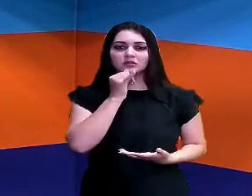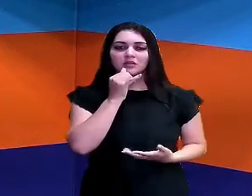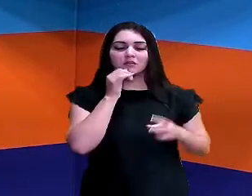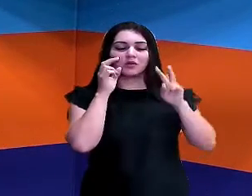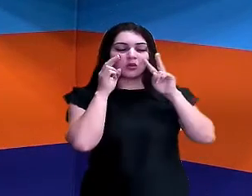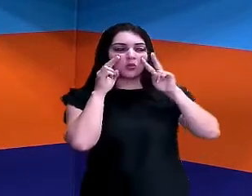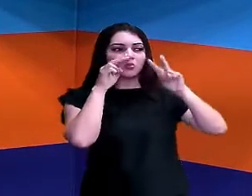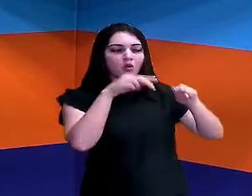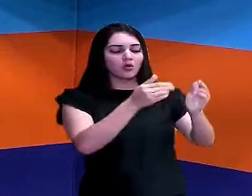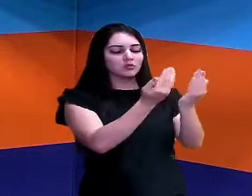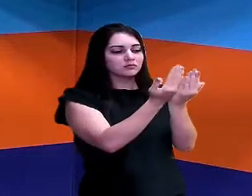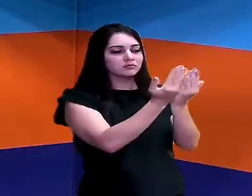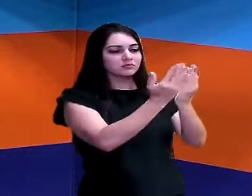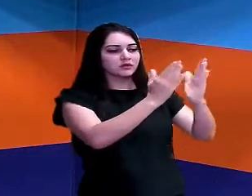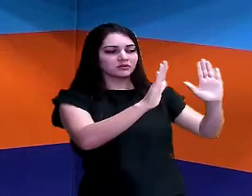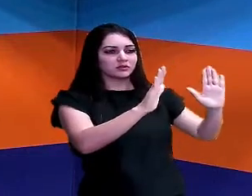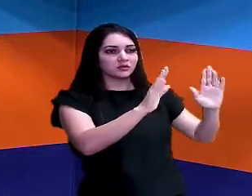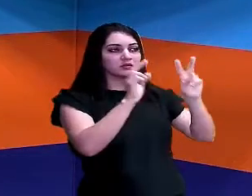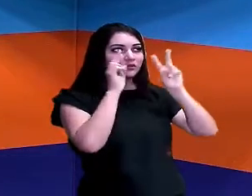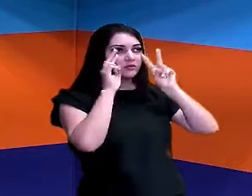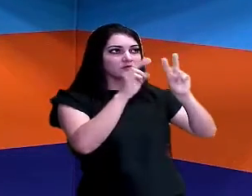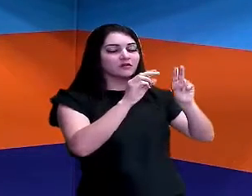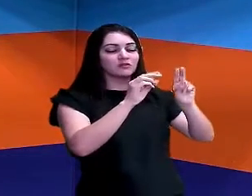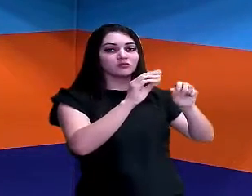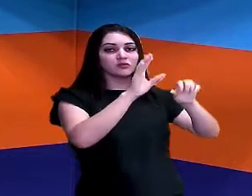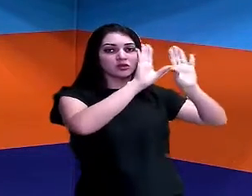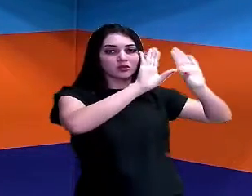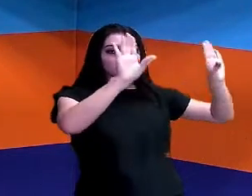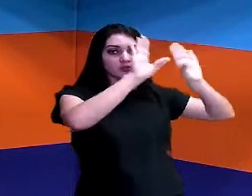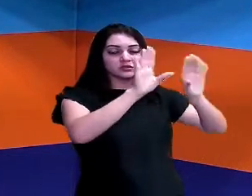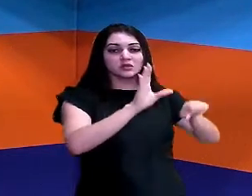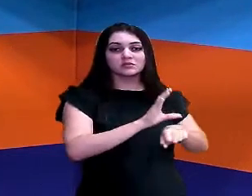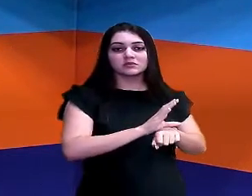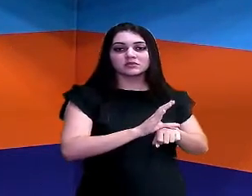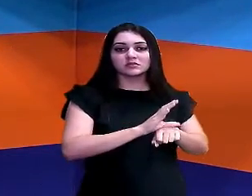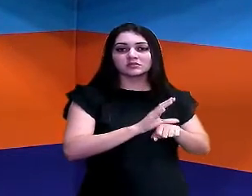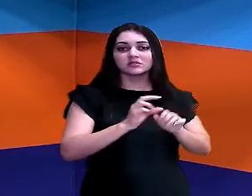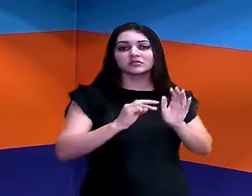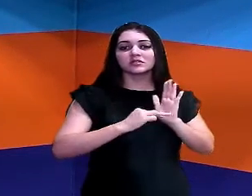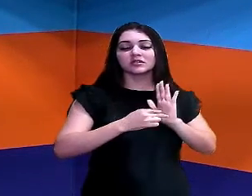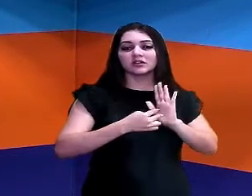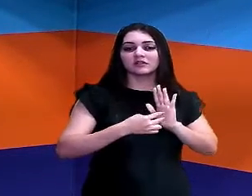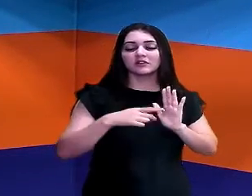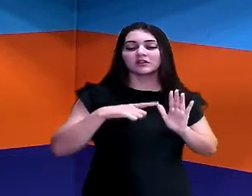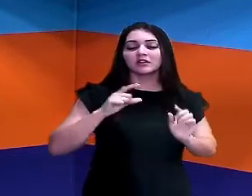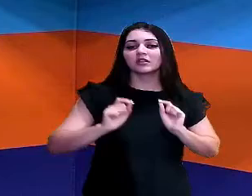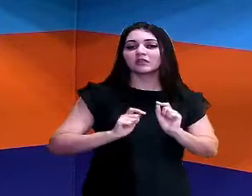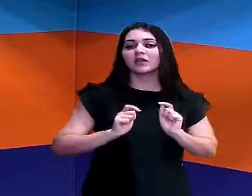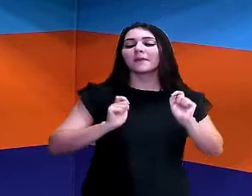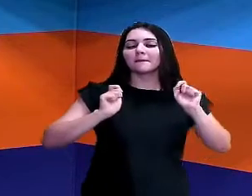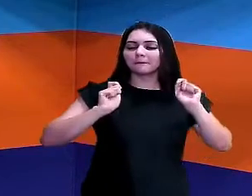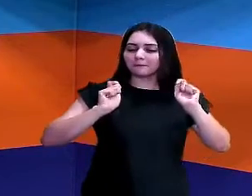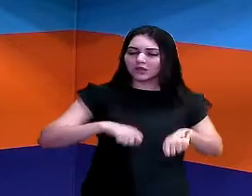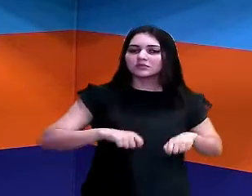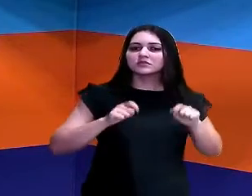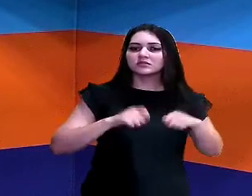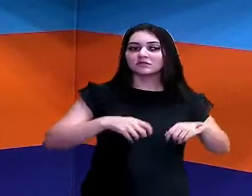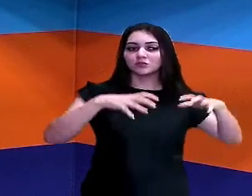minha janela e vejo que o céu está todo cinza. Significa que tem possibilidade, que é